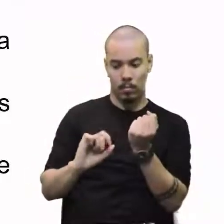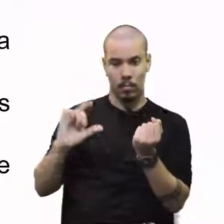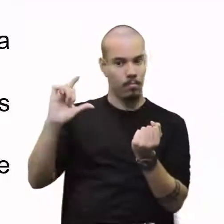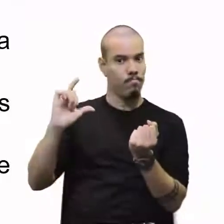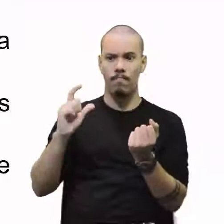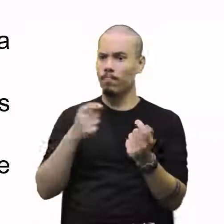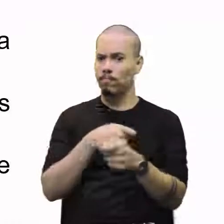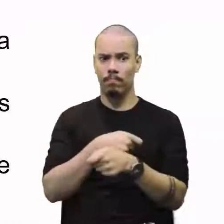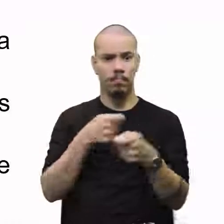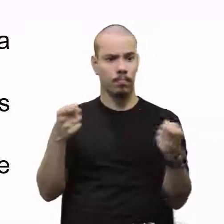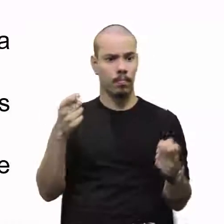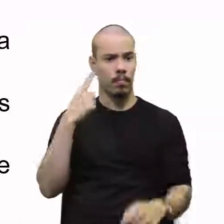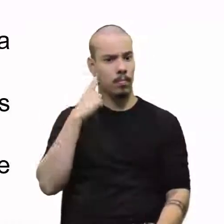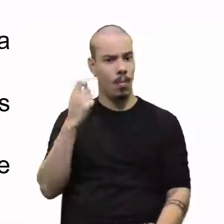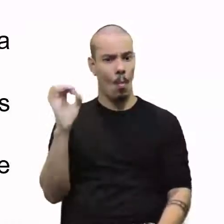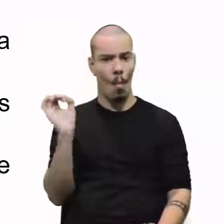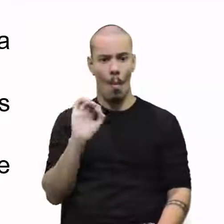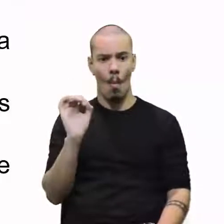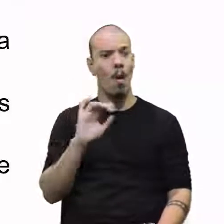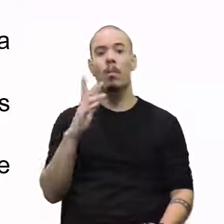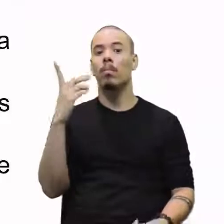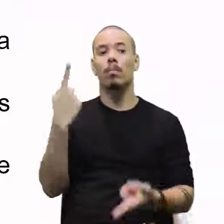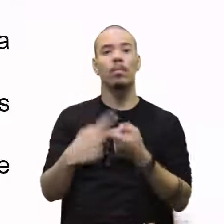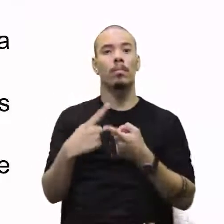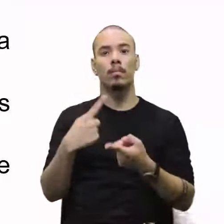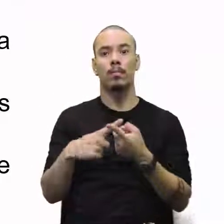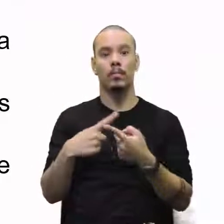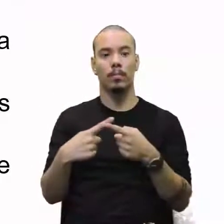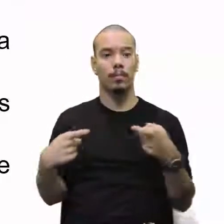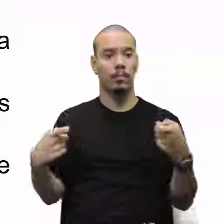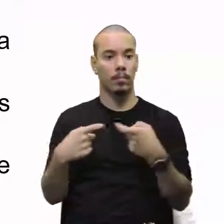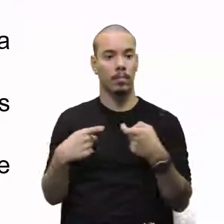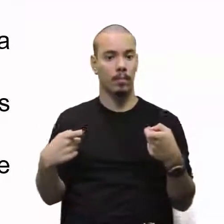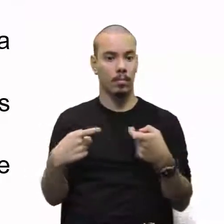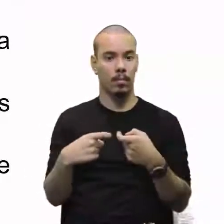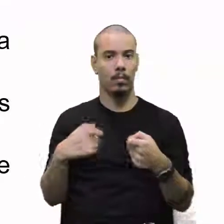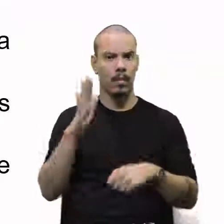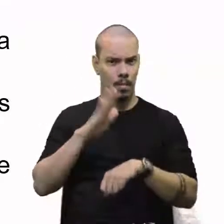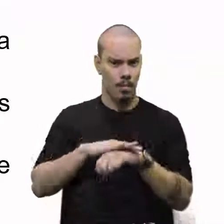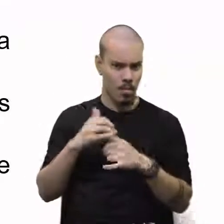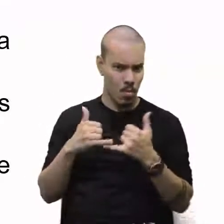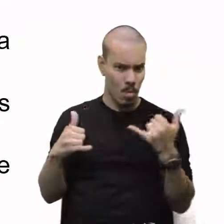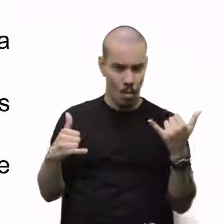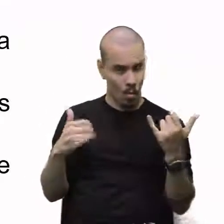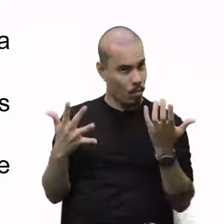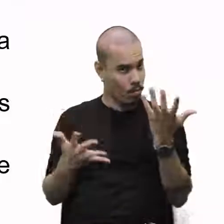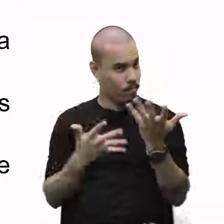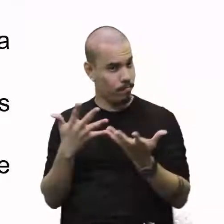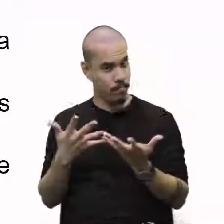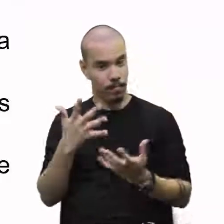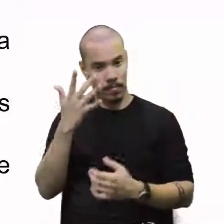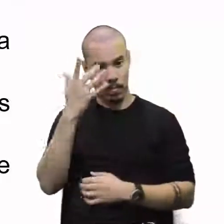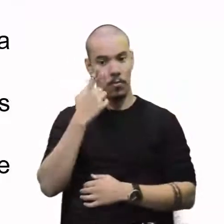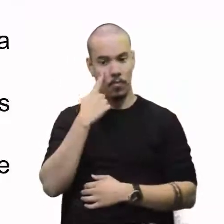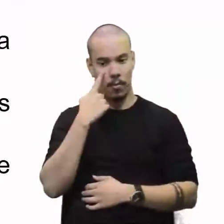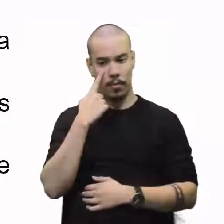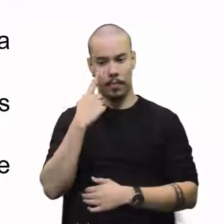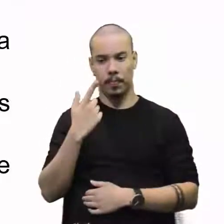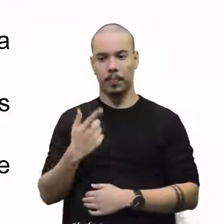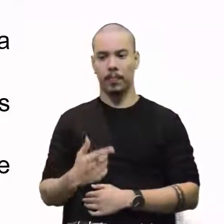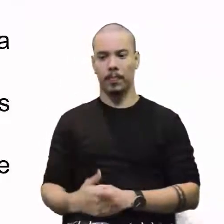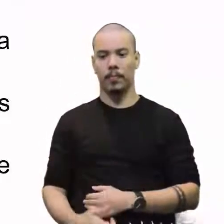não emitia mais som, porque a corda de nylon deve ser mais fina, sei lá. Bom, vamos ver por